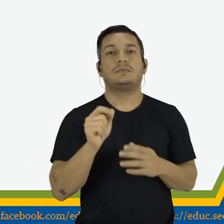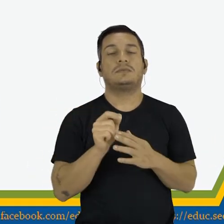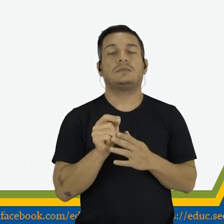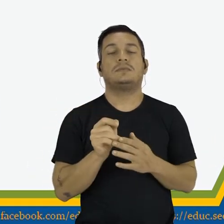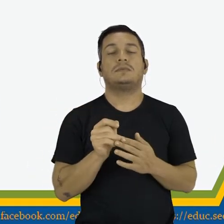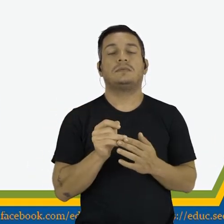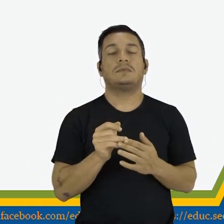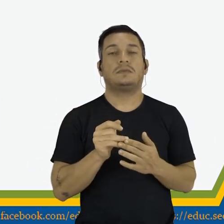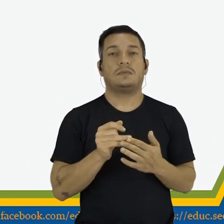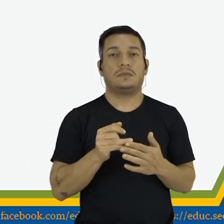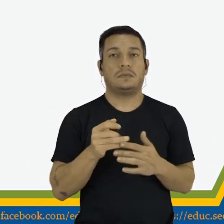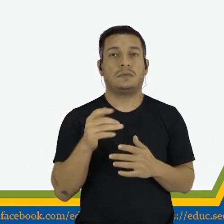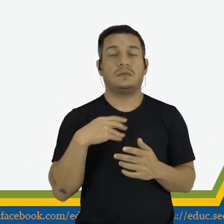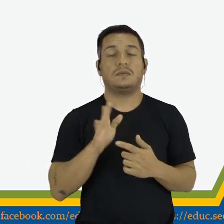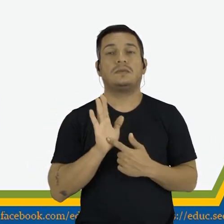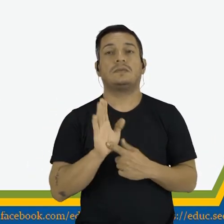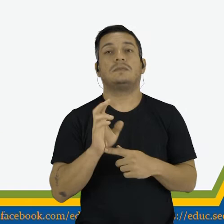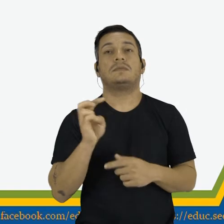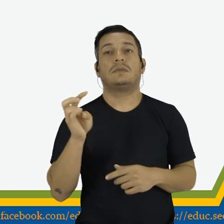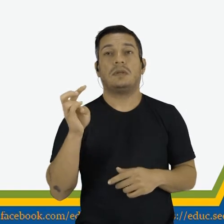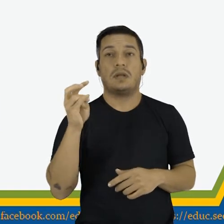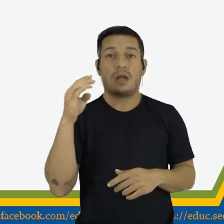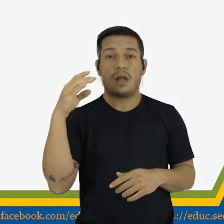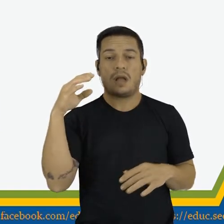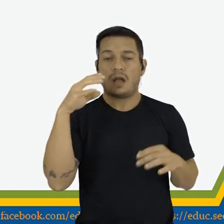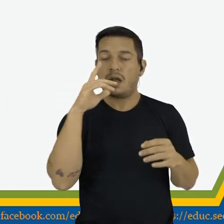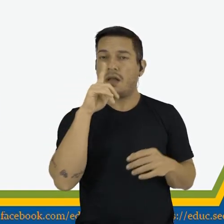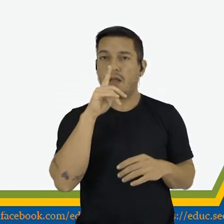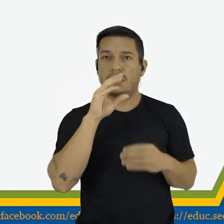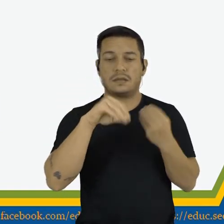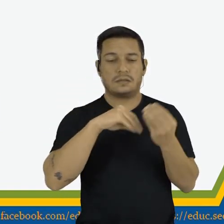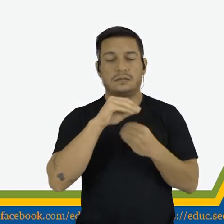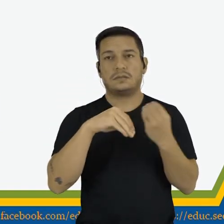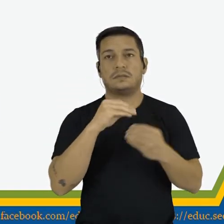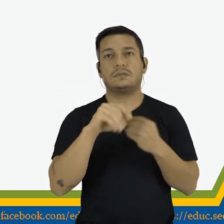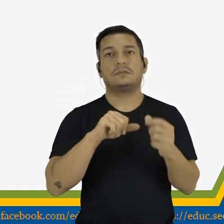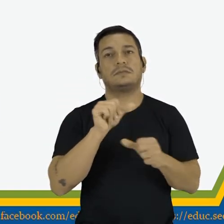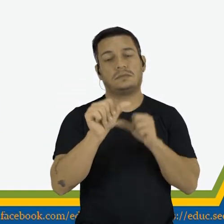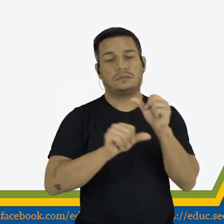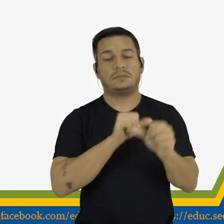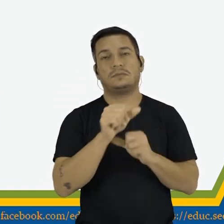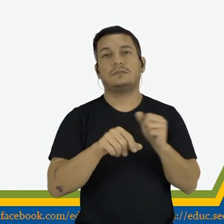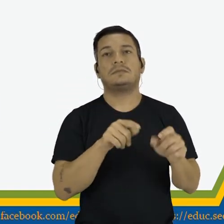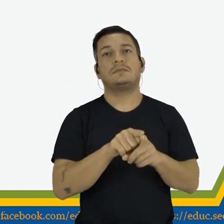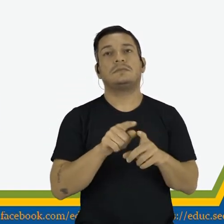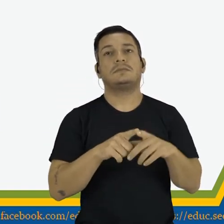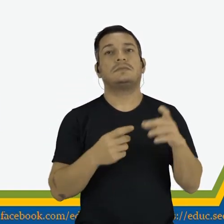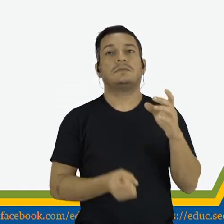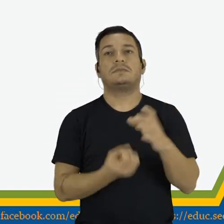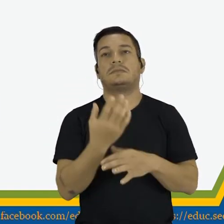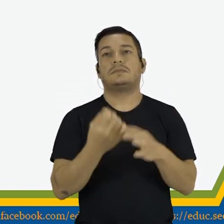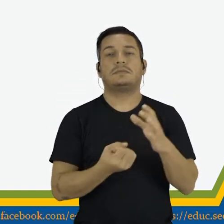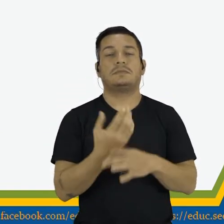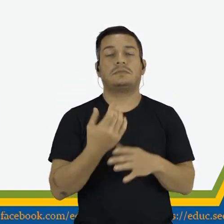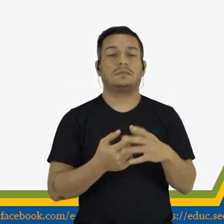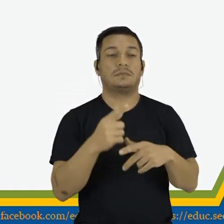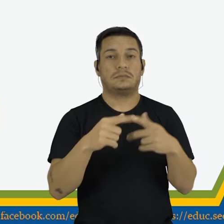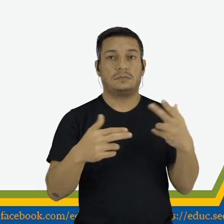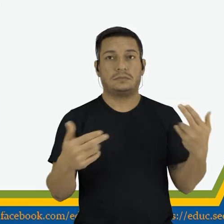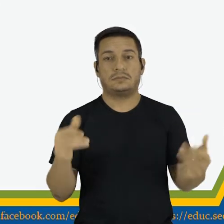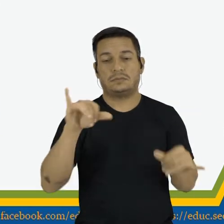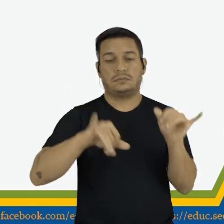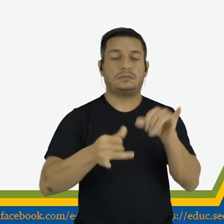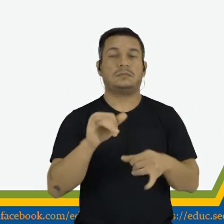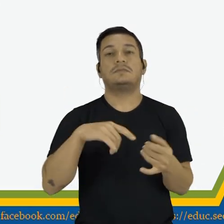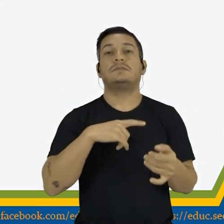quando são expostos à umidade, eles são transformados, há o surgimento de novas substâncias. Aí